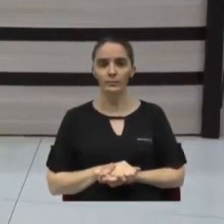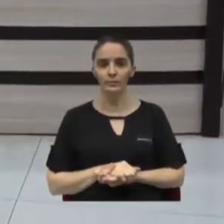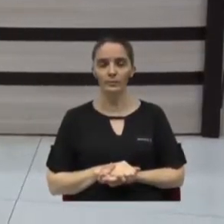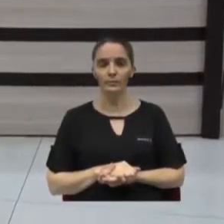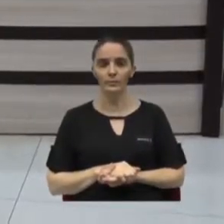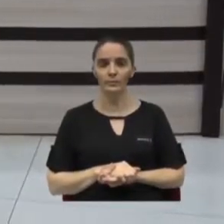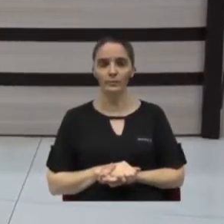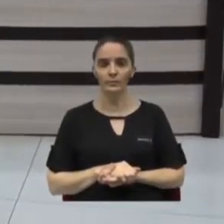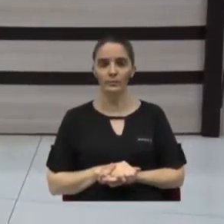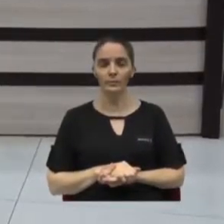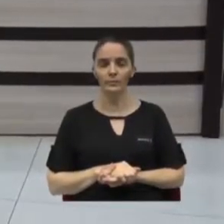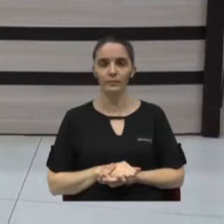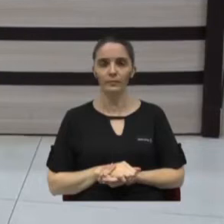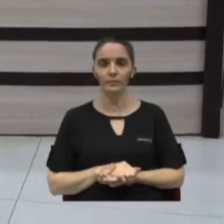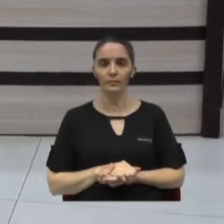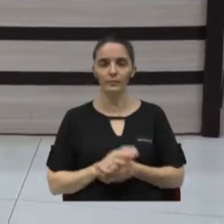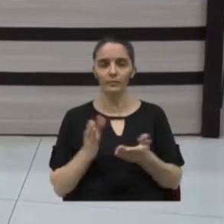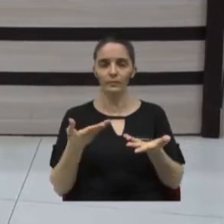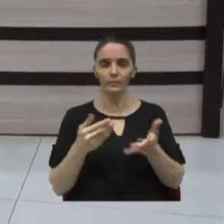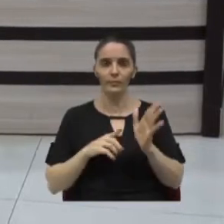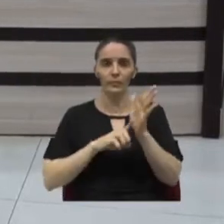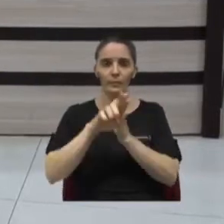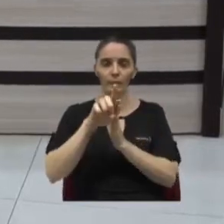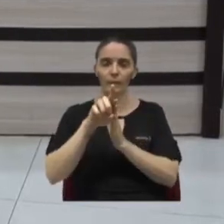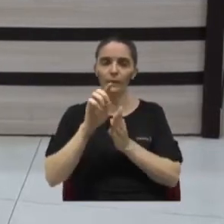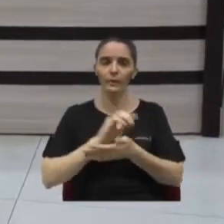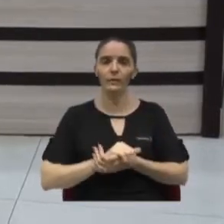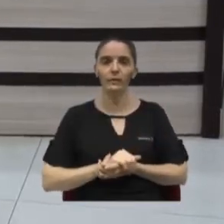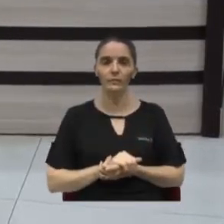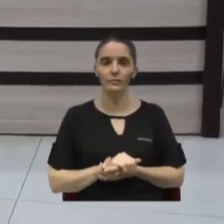Senhor secretário, partiremos para o requerimento. O próximo requerimento.